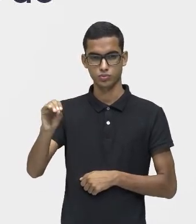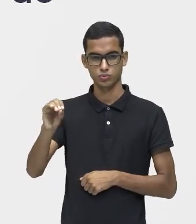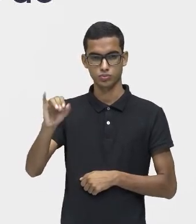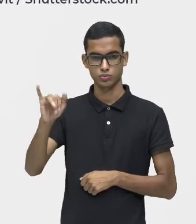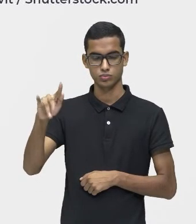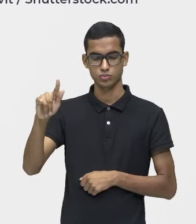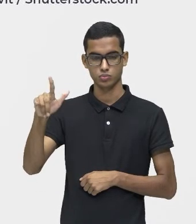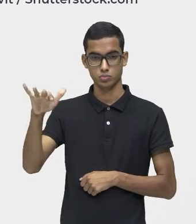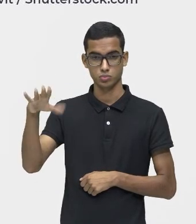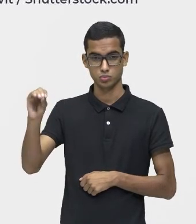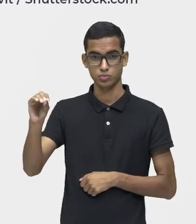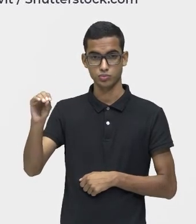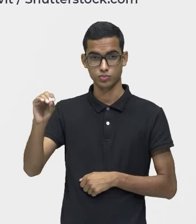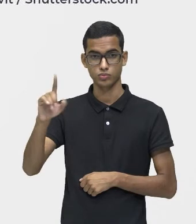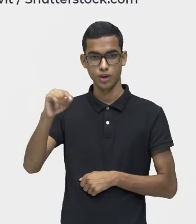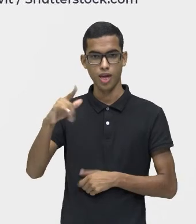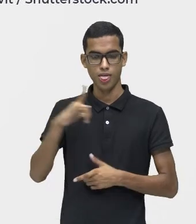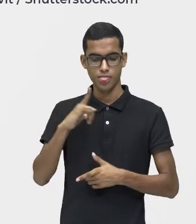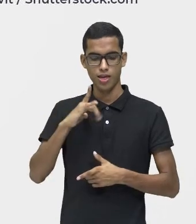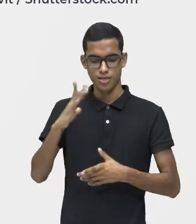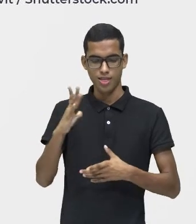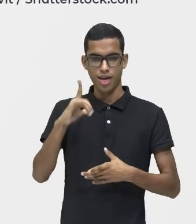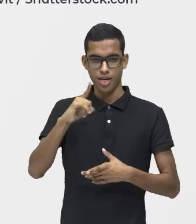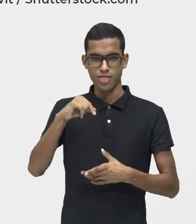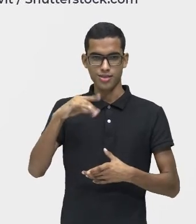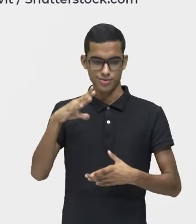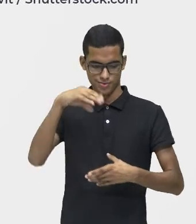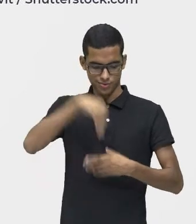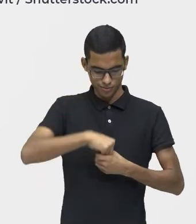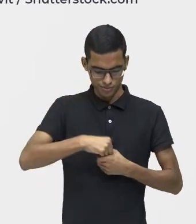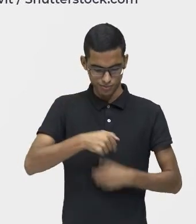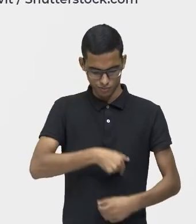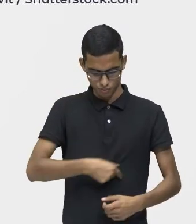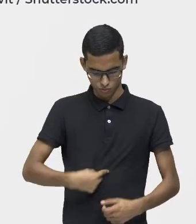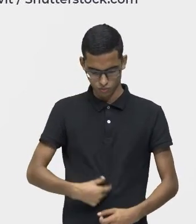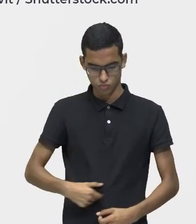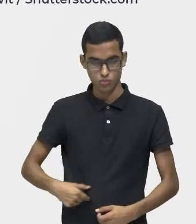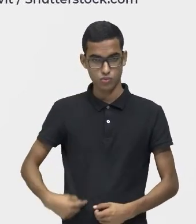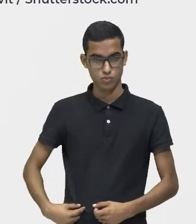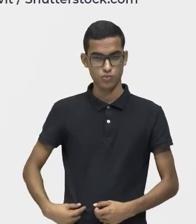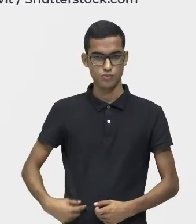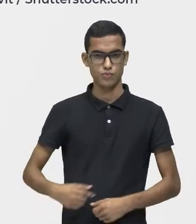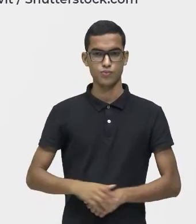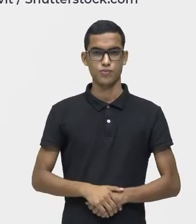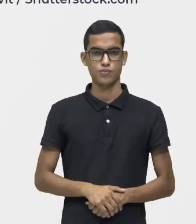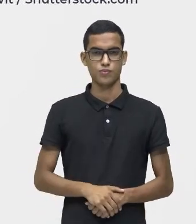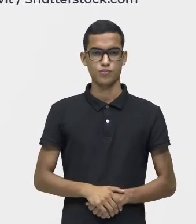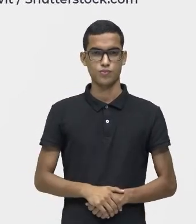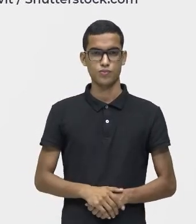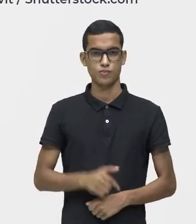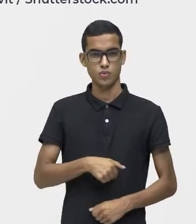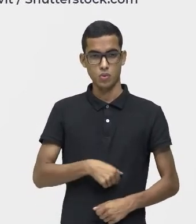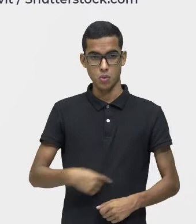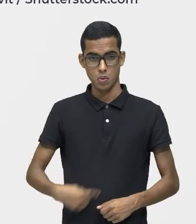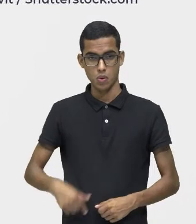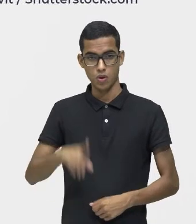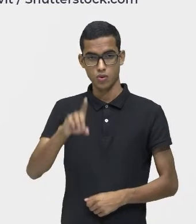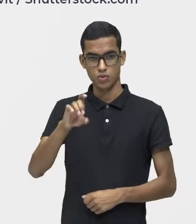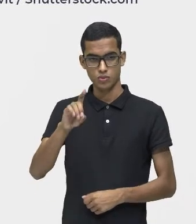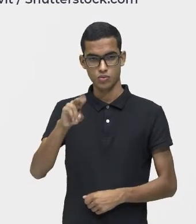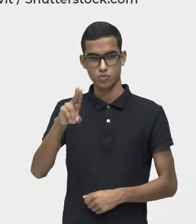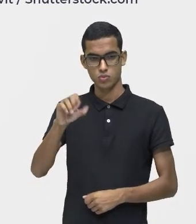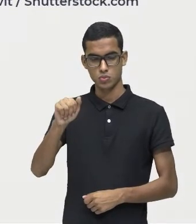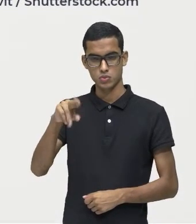aqui na próxima imagem, no nosso comentário. Olha, no duodeno ocorre a maior parte da